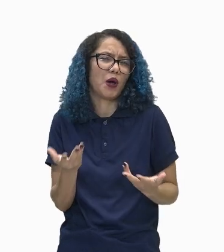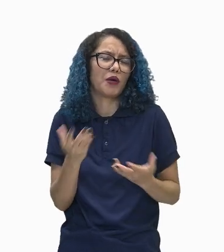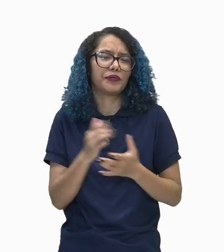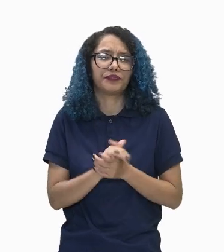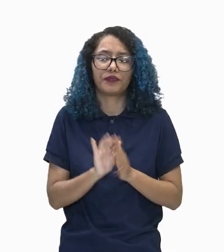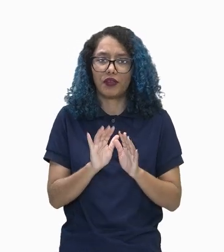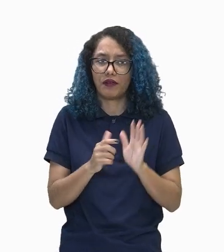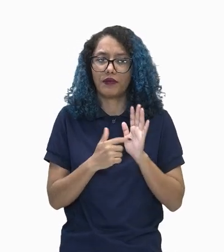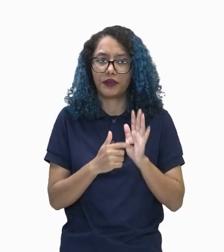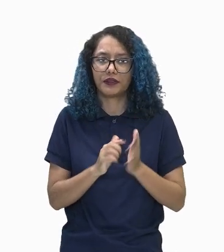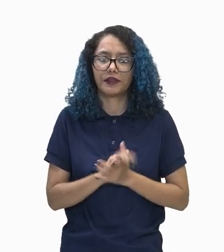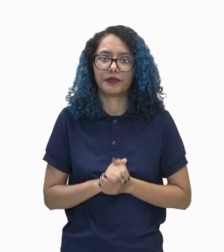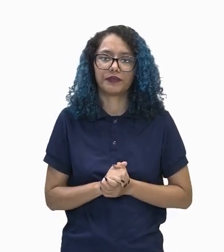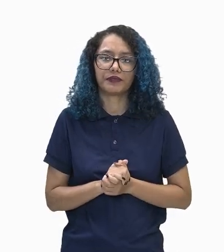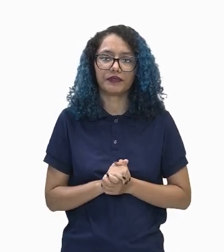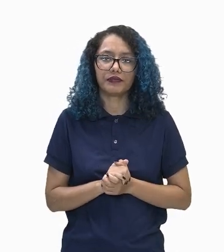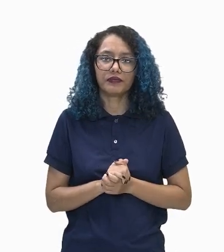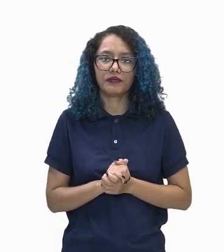aqui comigo. Vejam aí.